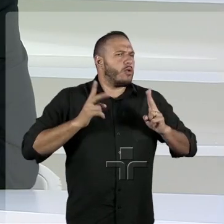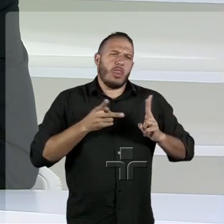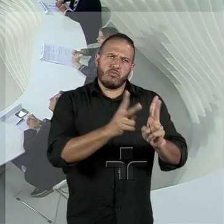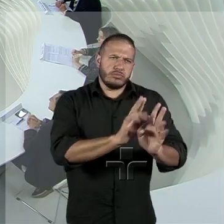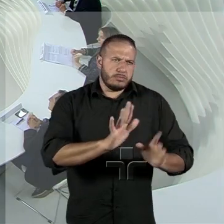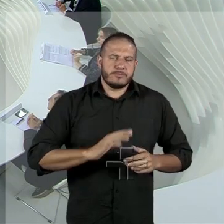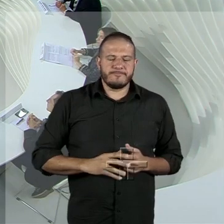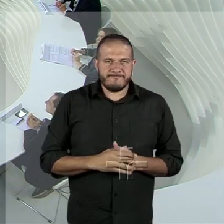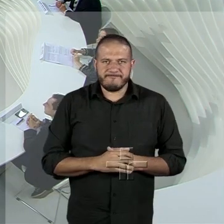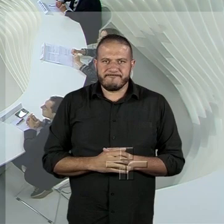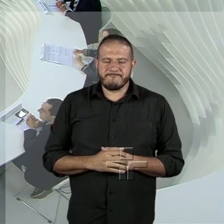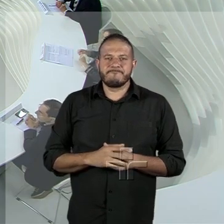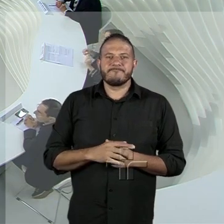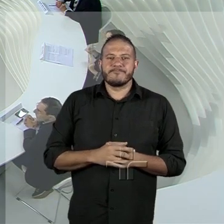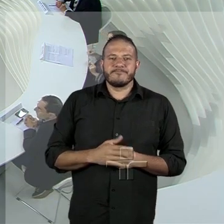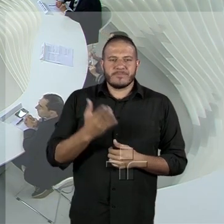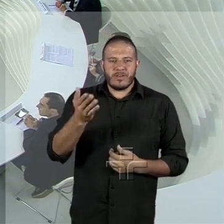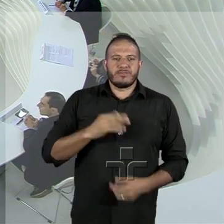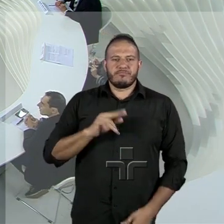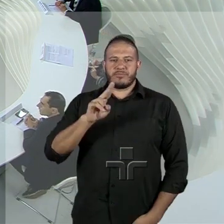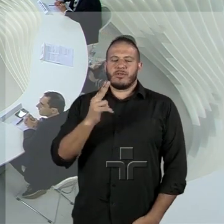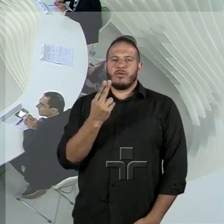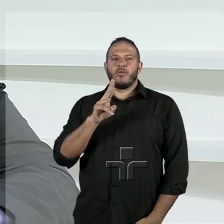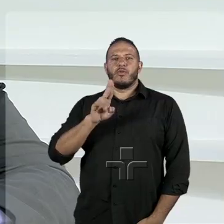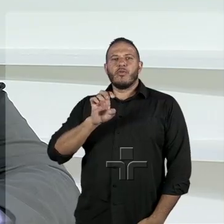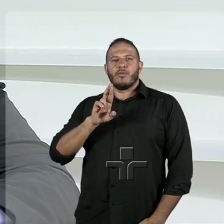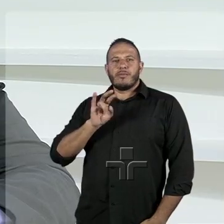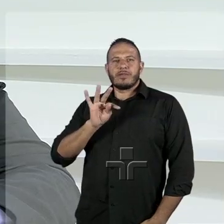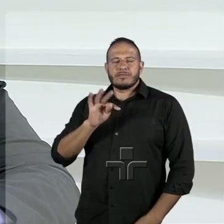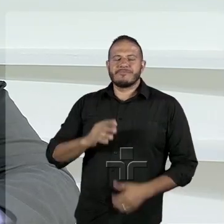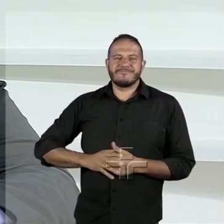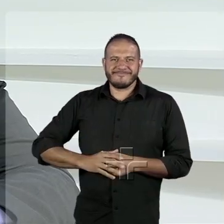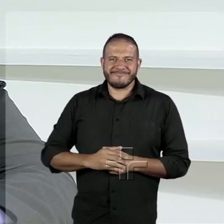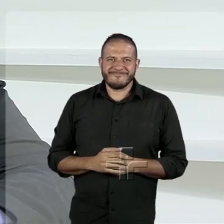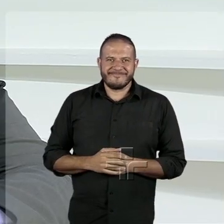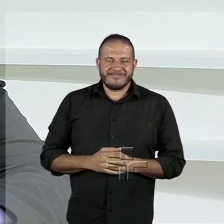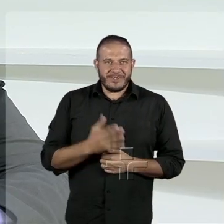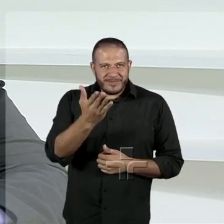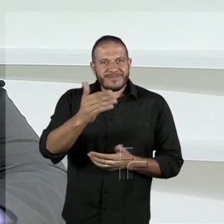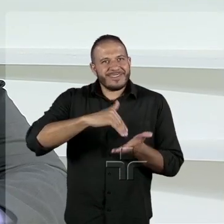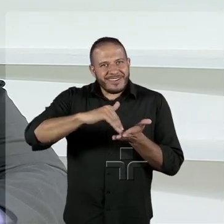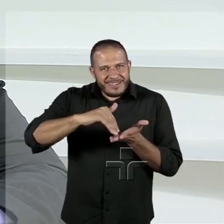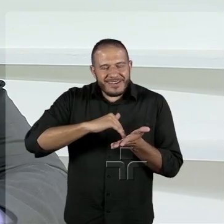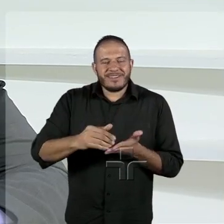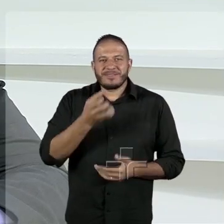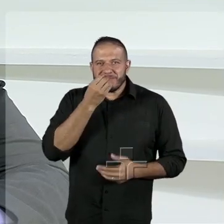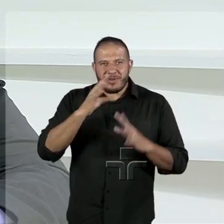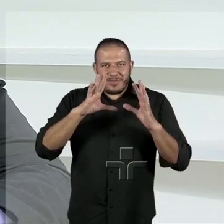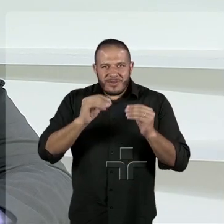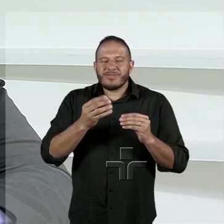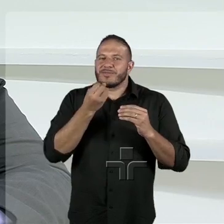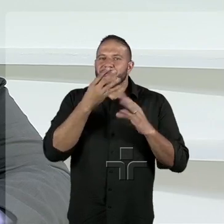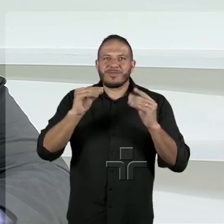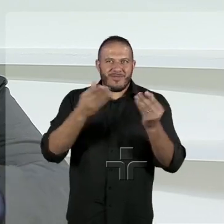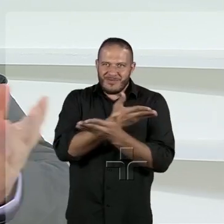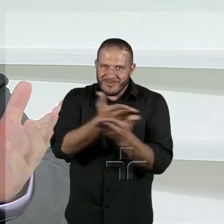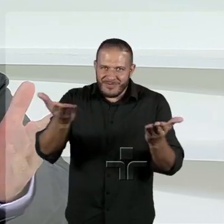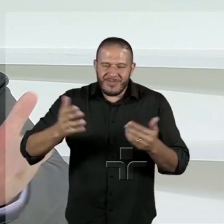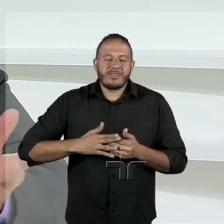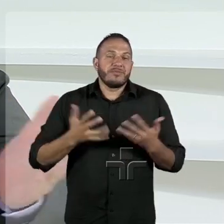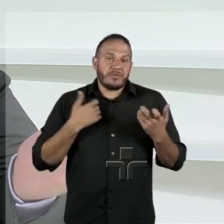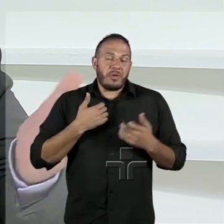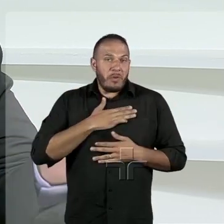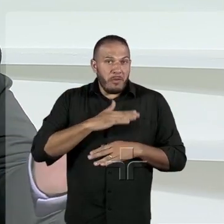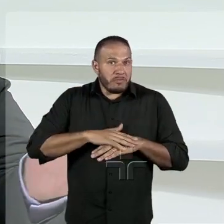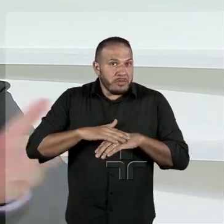continuadas. Hubert. Secretário, boa noite. Boa noite a todos. Eu gostaria de falar um pouco sobre